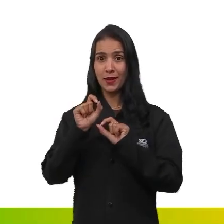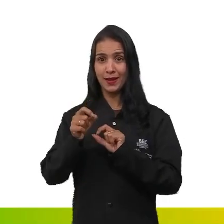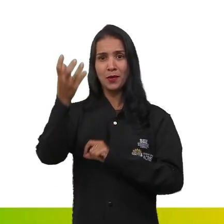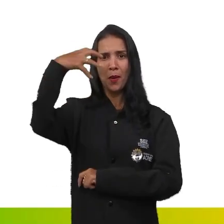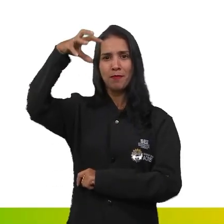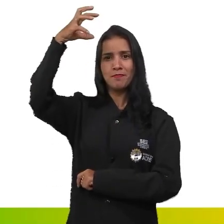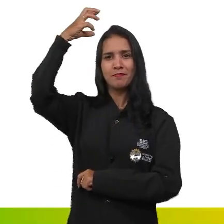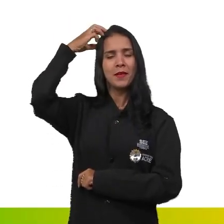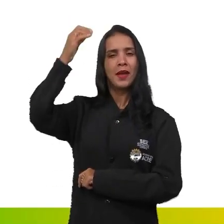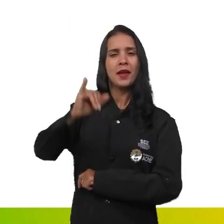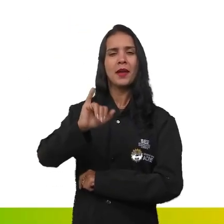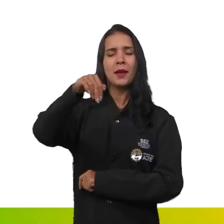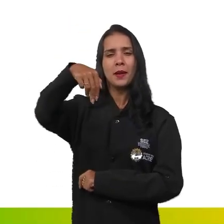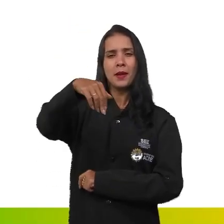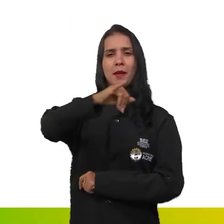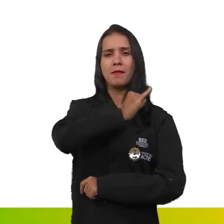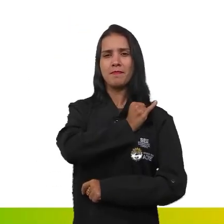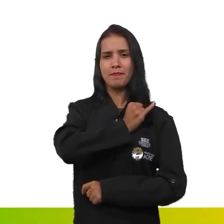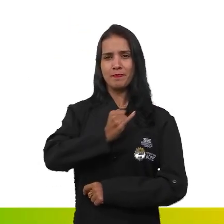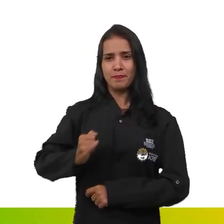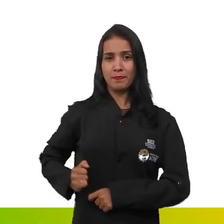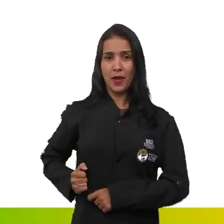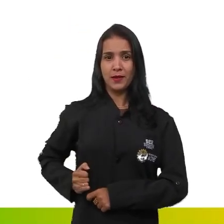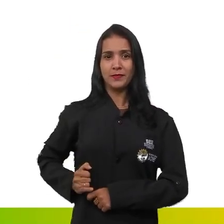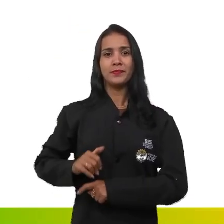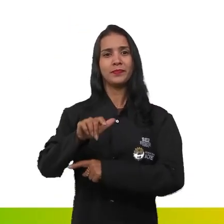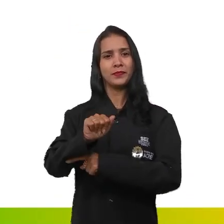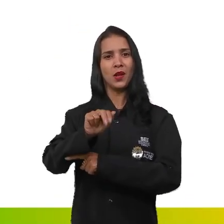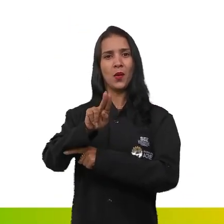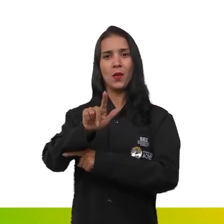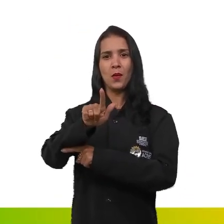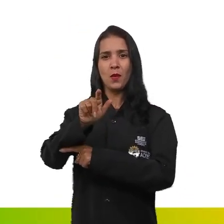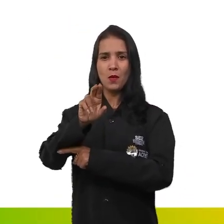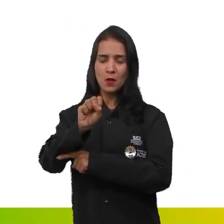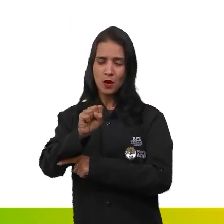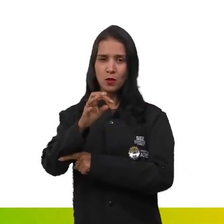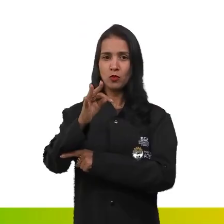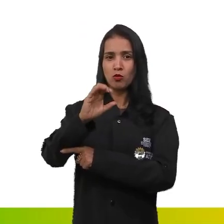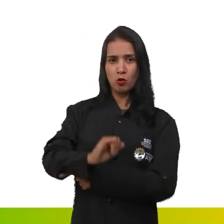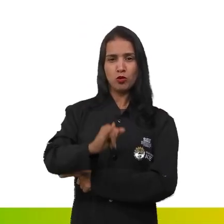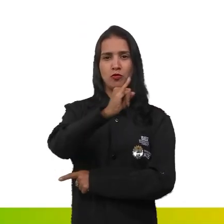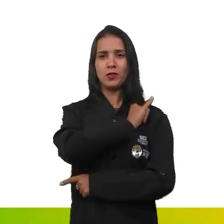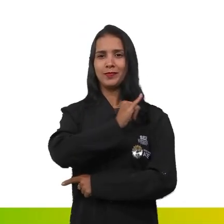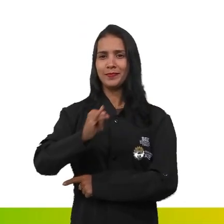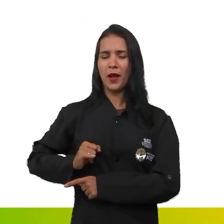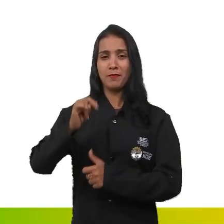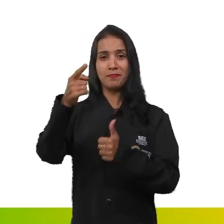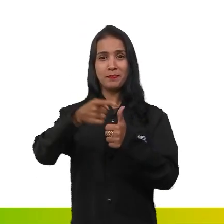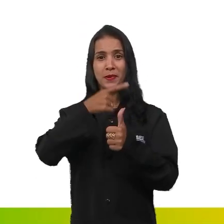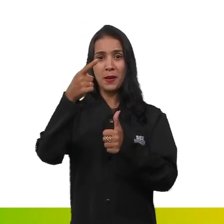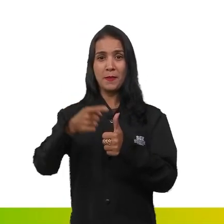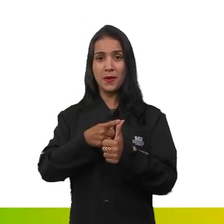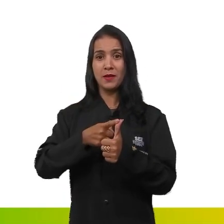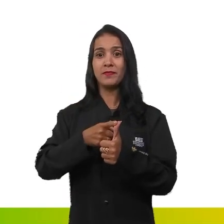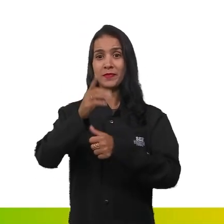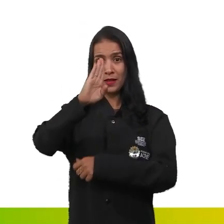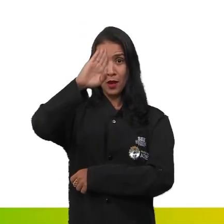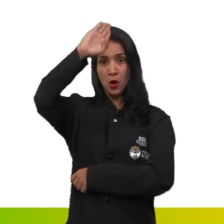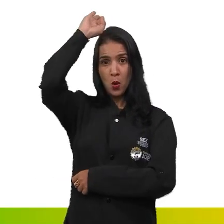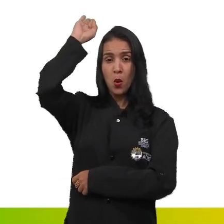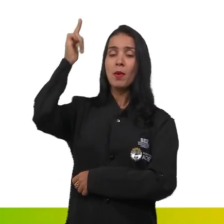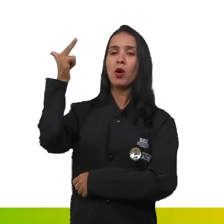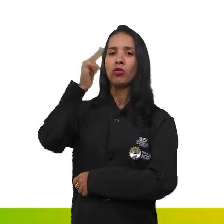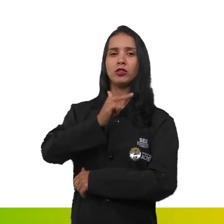quando Augusto torna-se o primeiro imperador de Roma e Roma alcança aí o seu apogeu, o seu